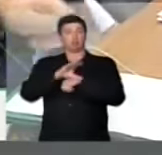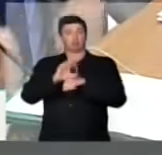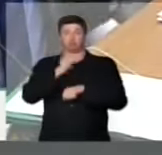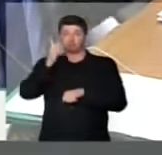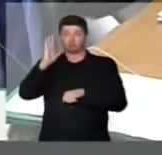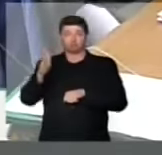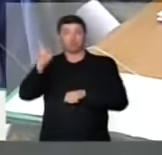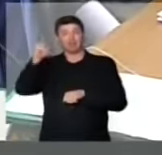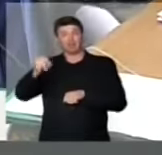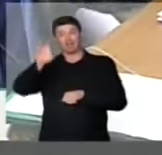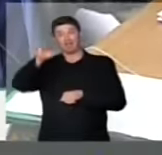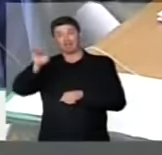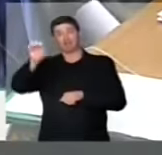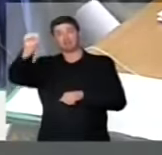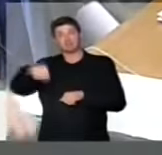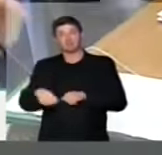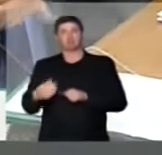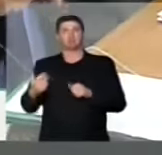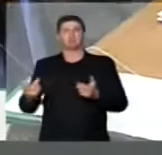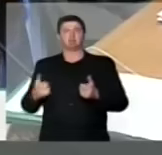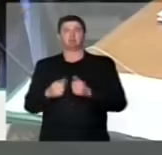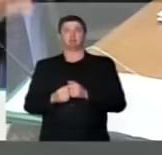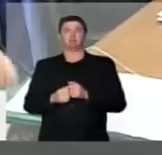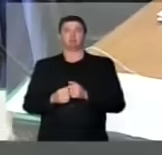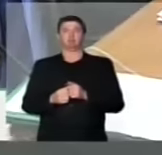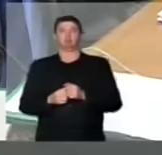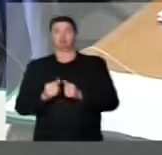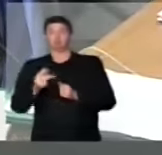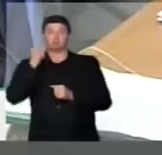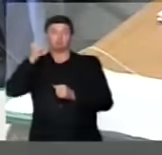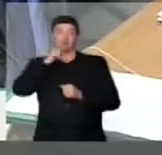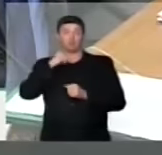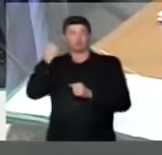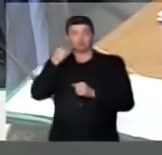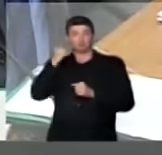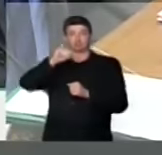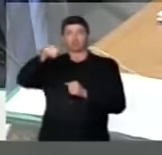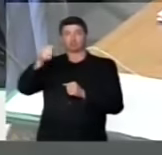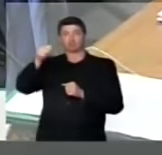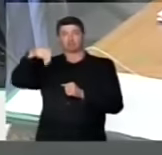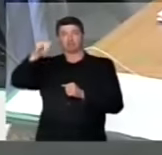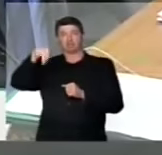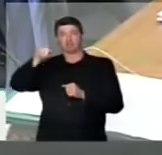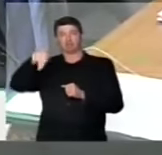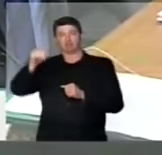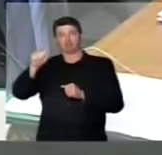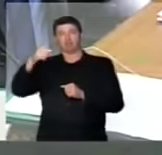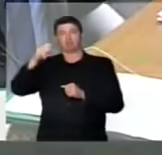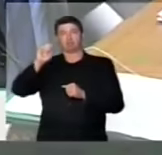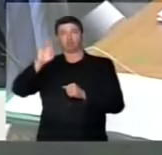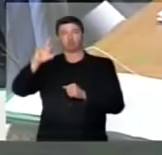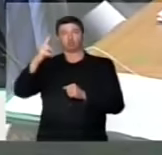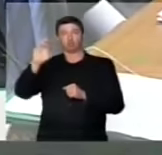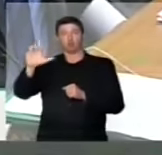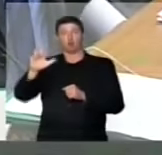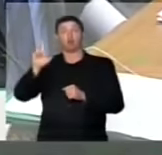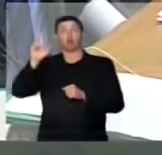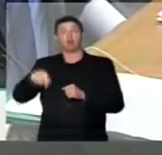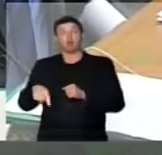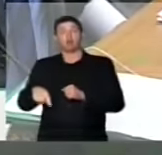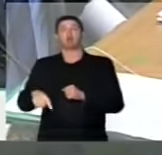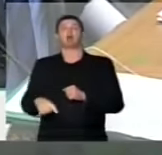Federal. Portanto, como bem disse a advogada Janaína Pascoal, estamos diante de um